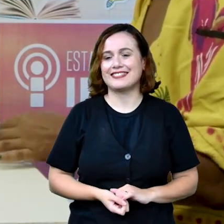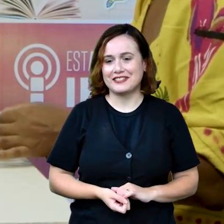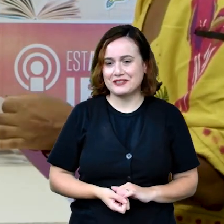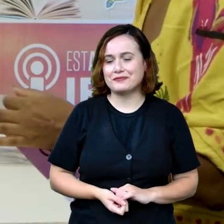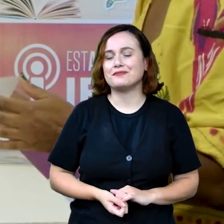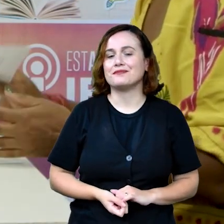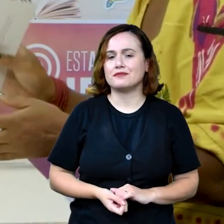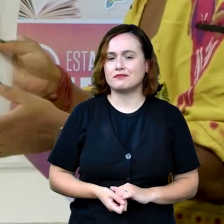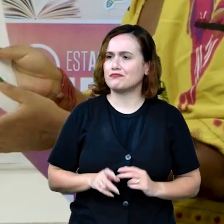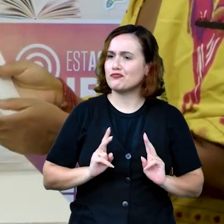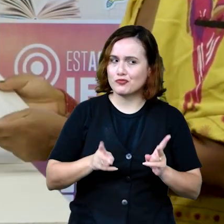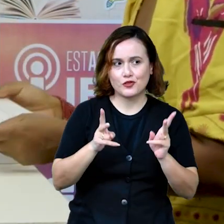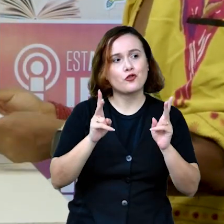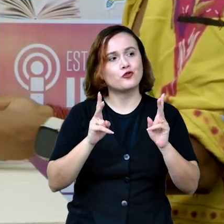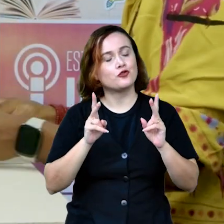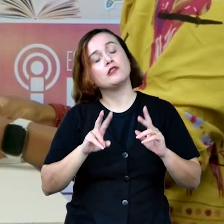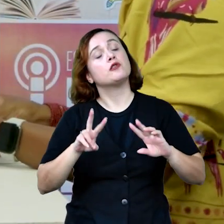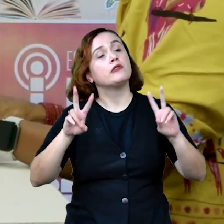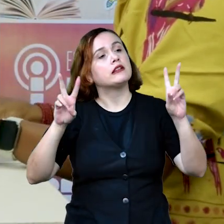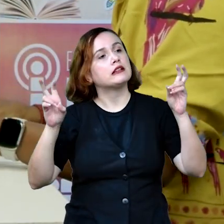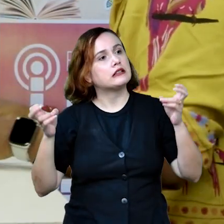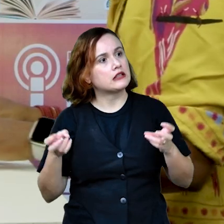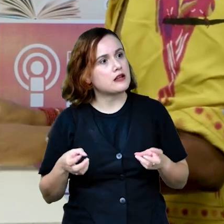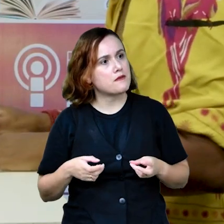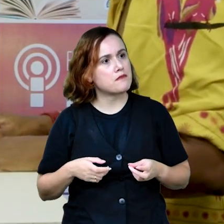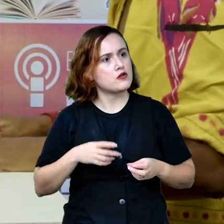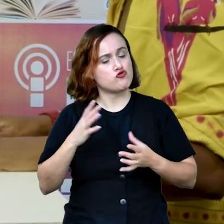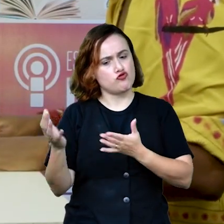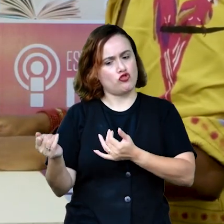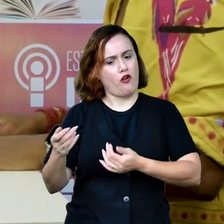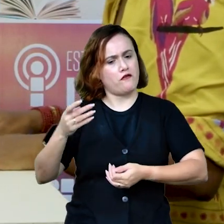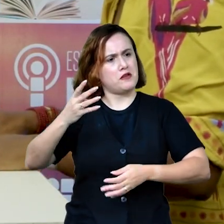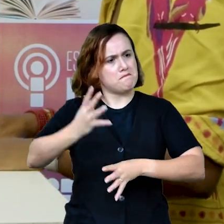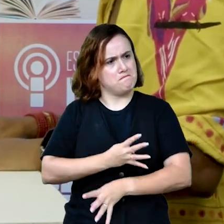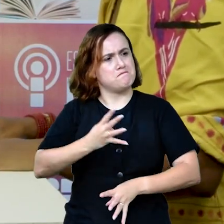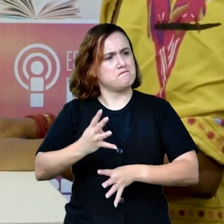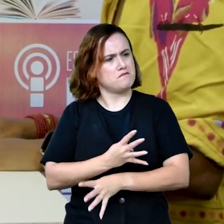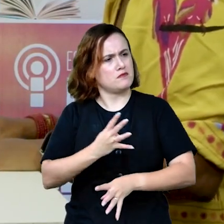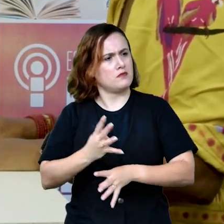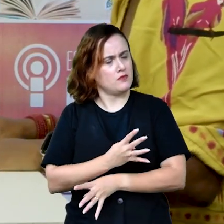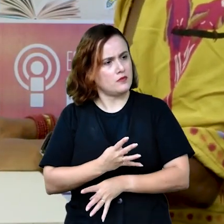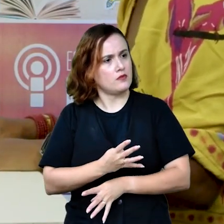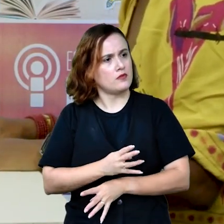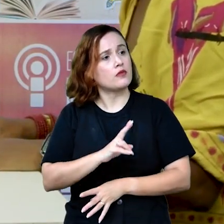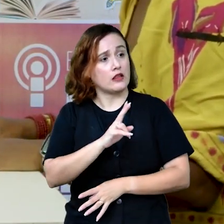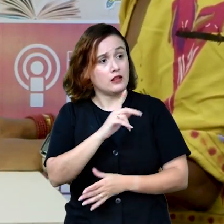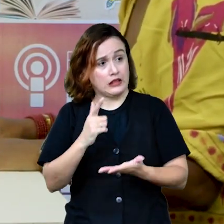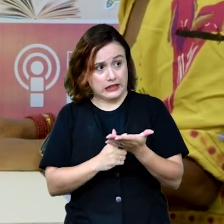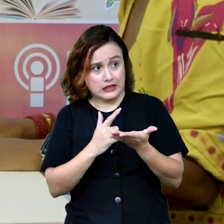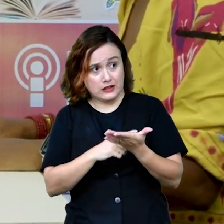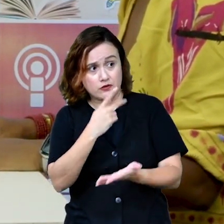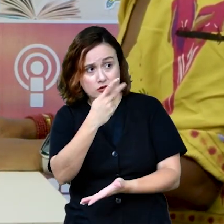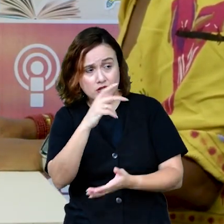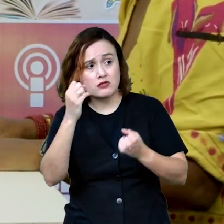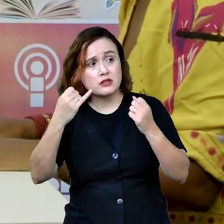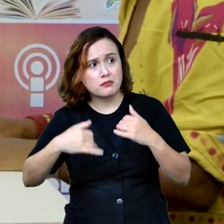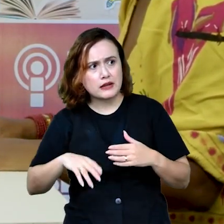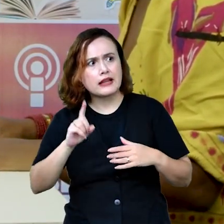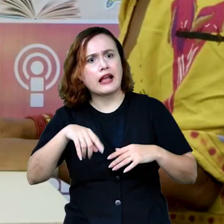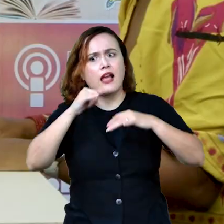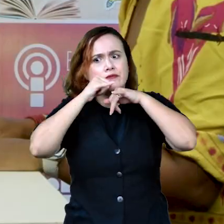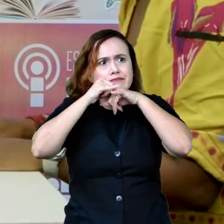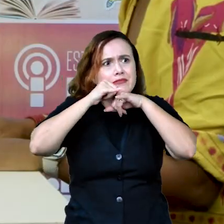Continuando falando sobre juventude e resistência, no seu livro Não, Ele Não Está, você faz uma denúncia ao genocídio da população